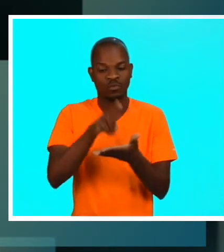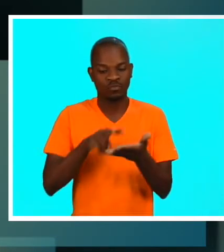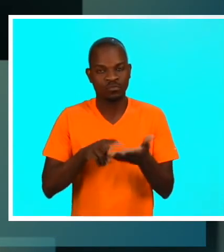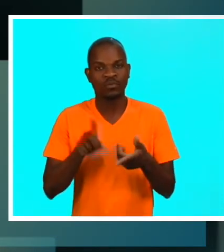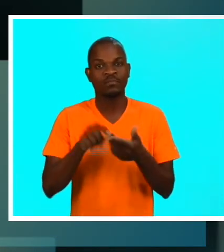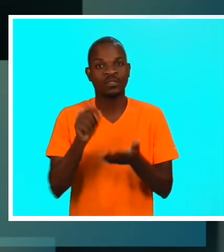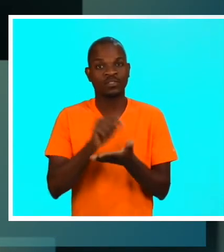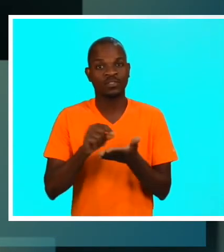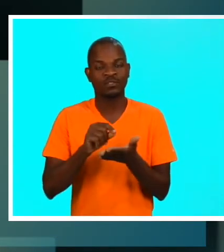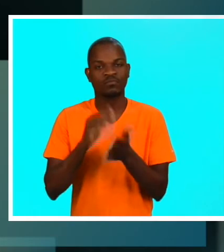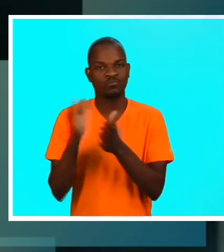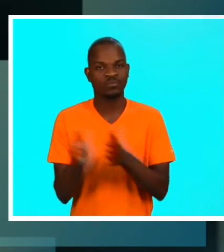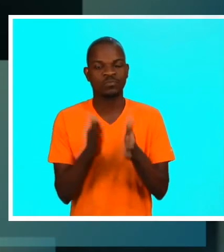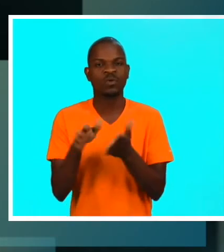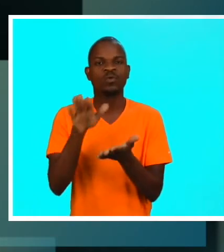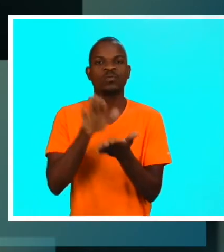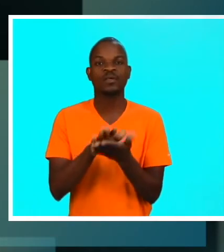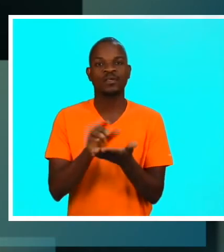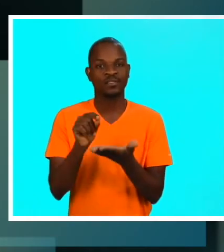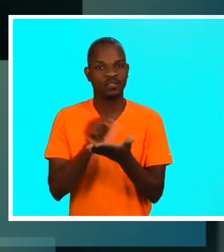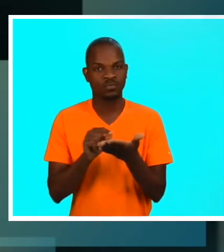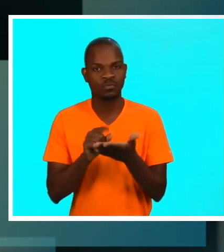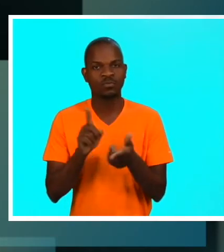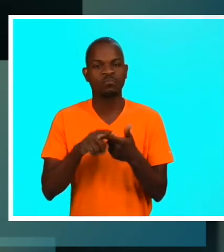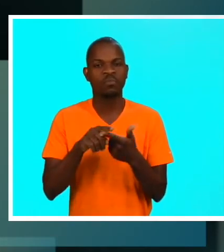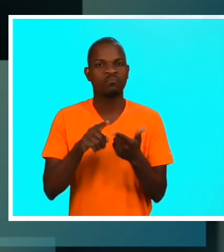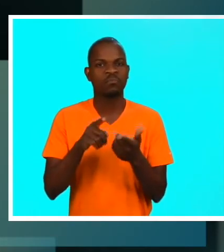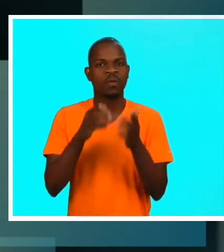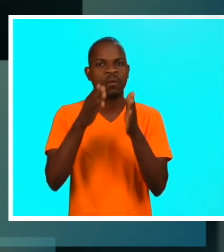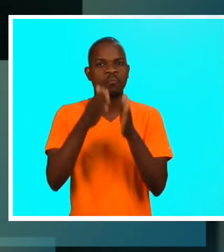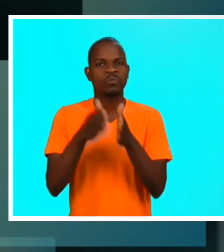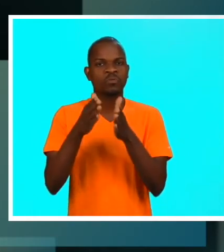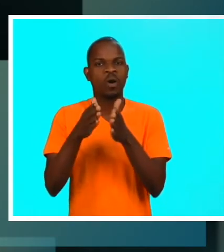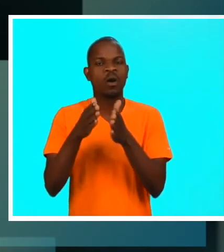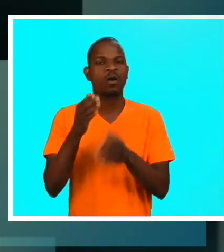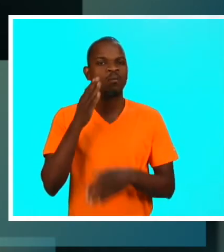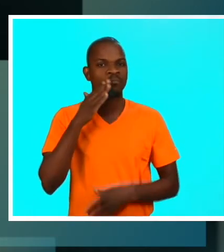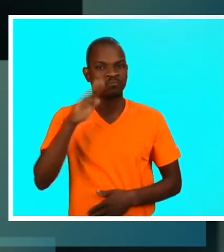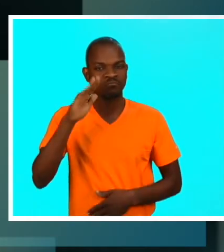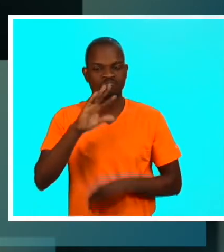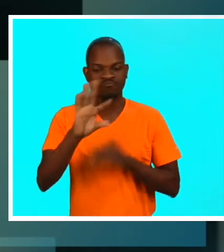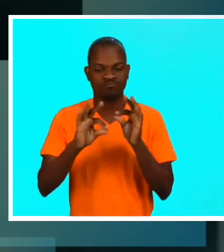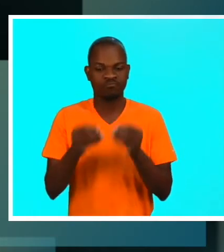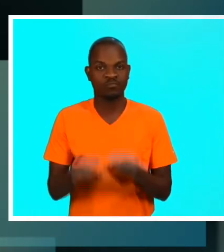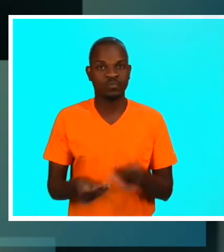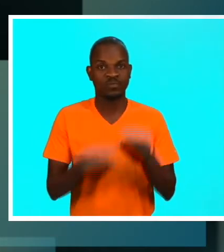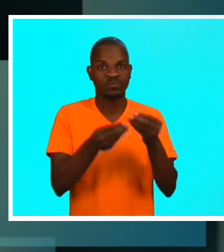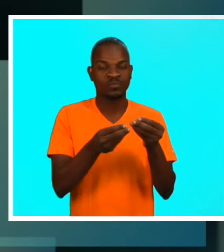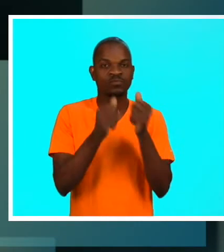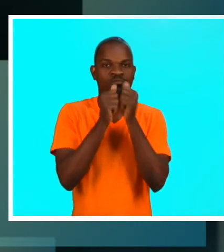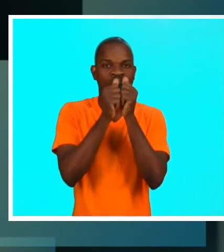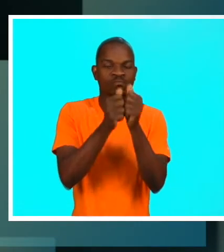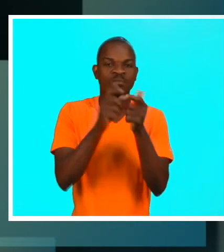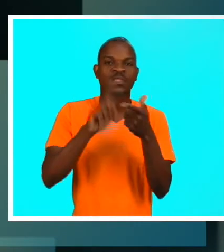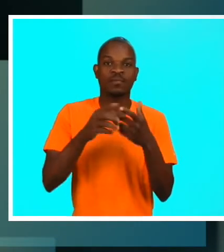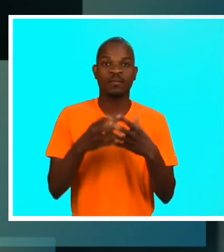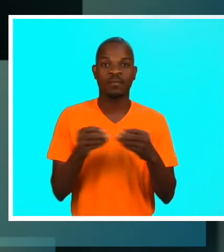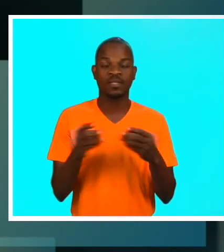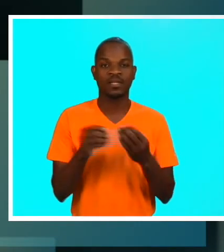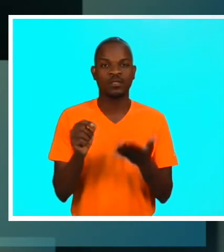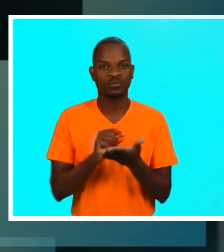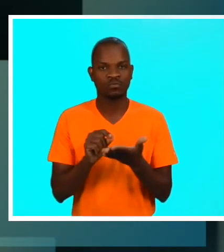escrita, que nós organizamos nas escolas. E os melhores alunos recebem este troféu, o segundo classificado, este, para a